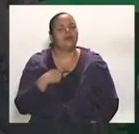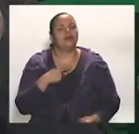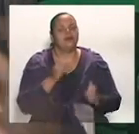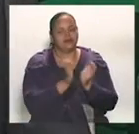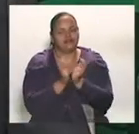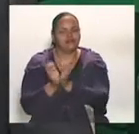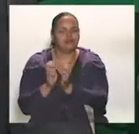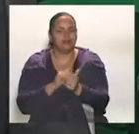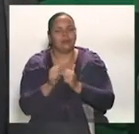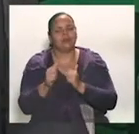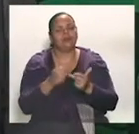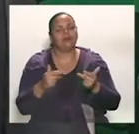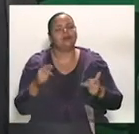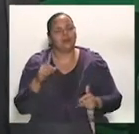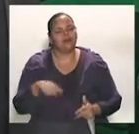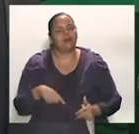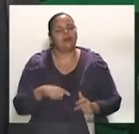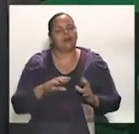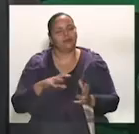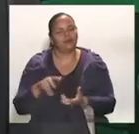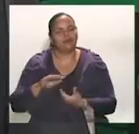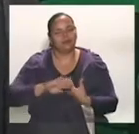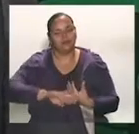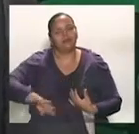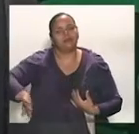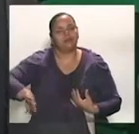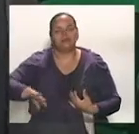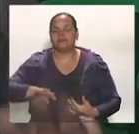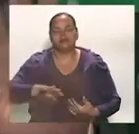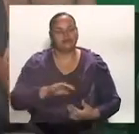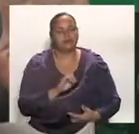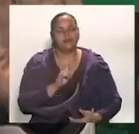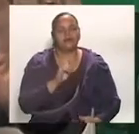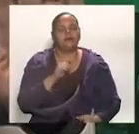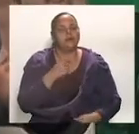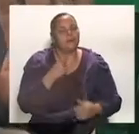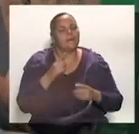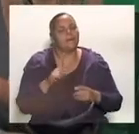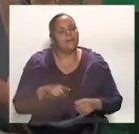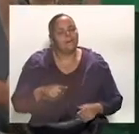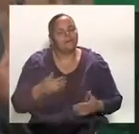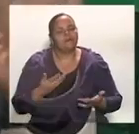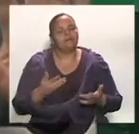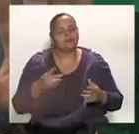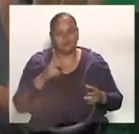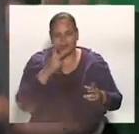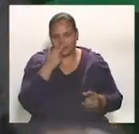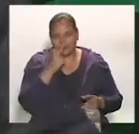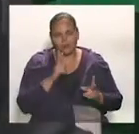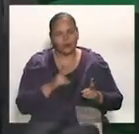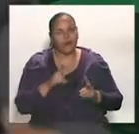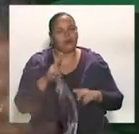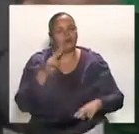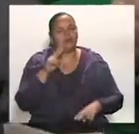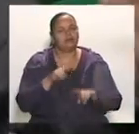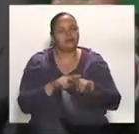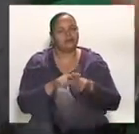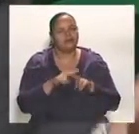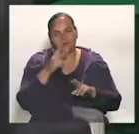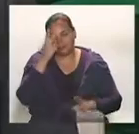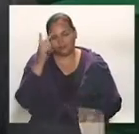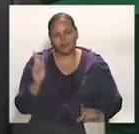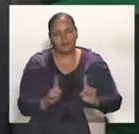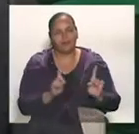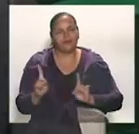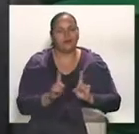entidades esportivas, elas não são colocadas no mundo à parte, né? Elas não têm que ser colocadas numa jaula para horror dos passantes,